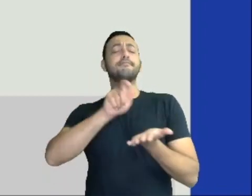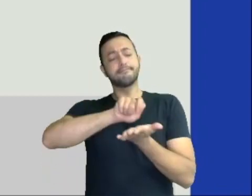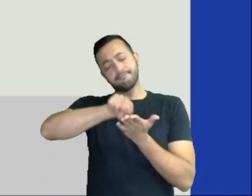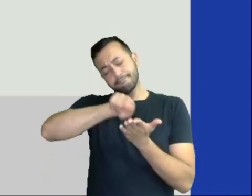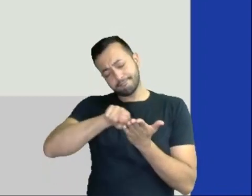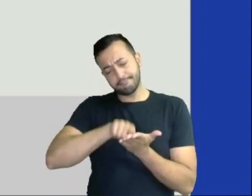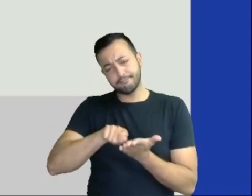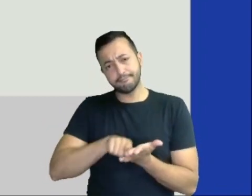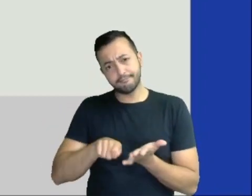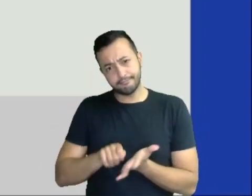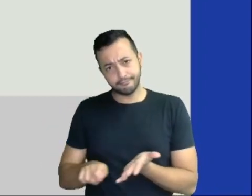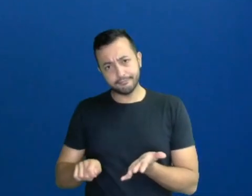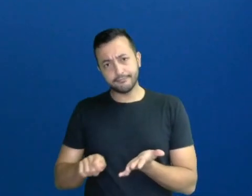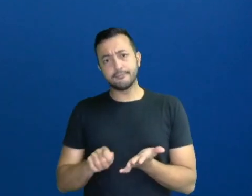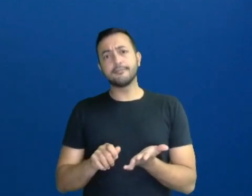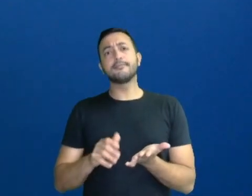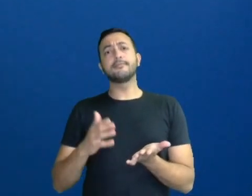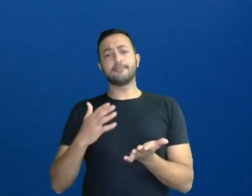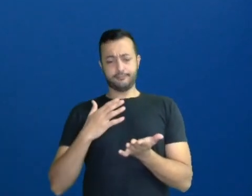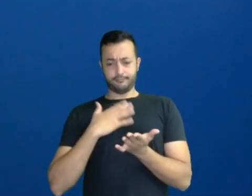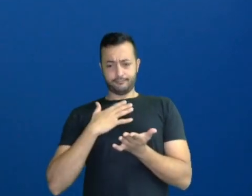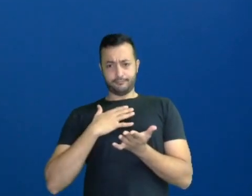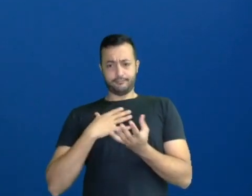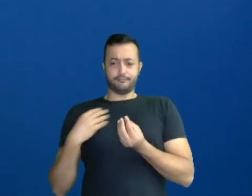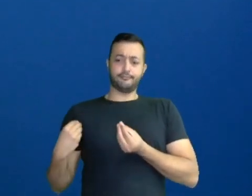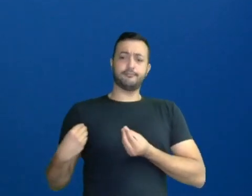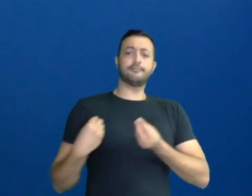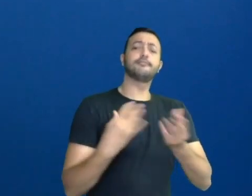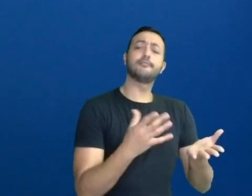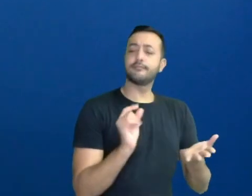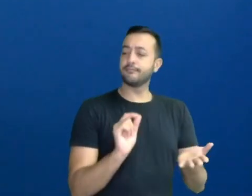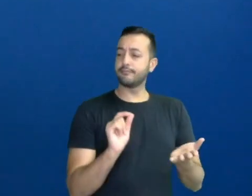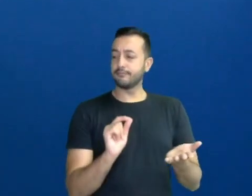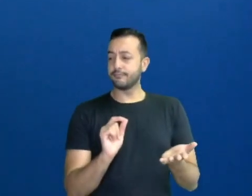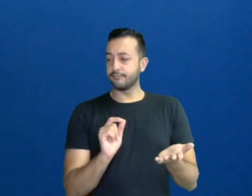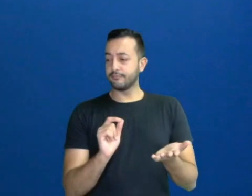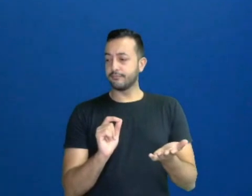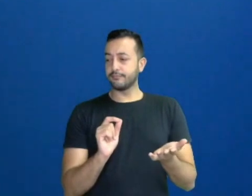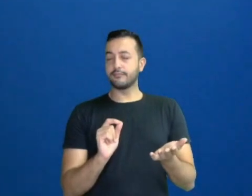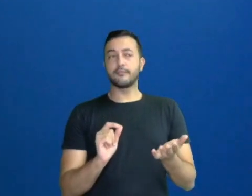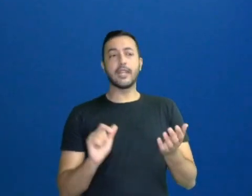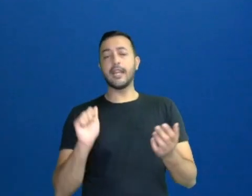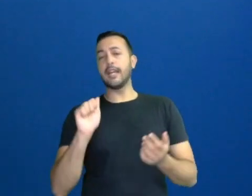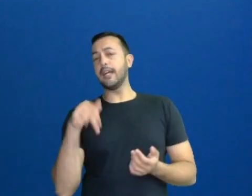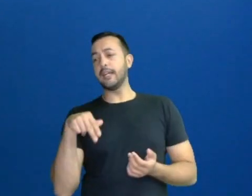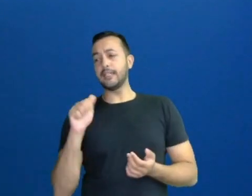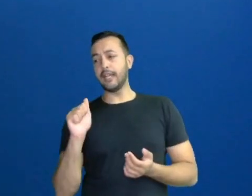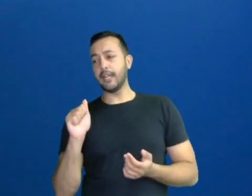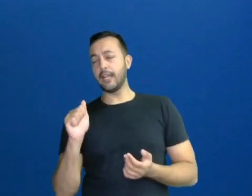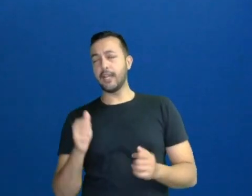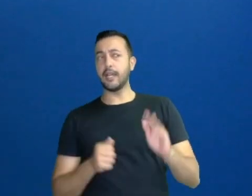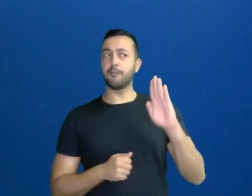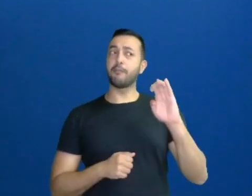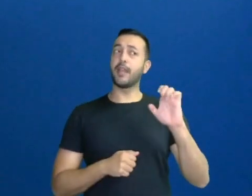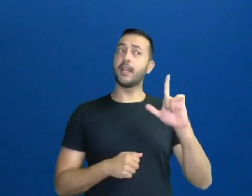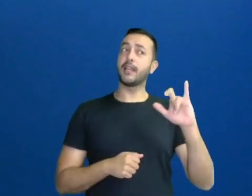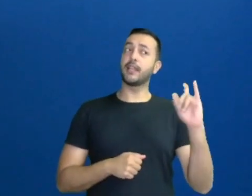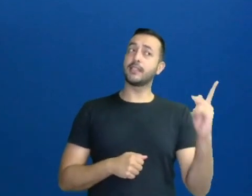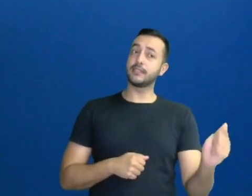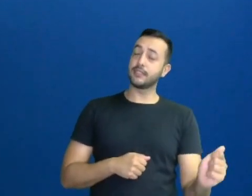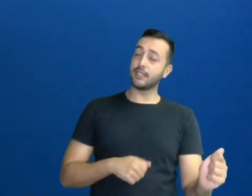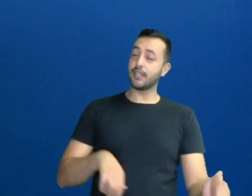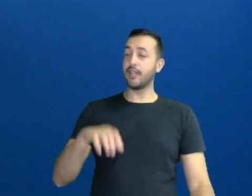é o remetente desse bilhete quem é que está mandando esse bilhete é Ana Belinha